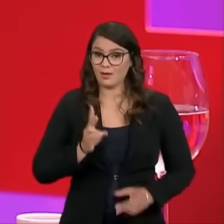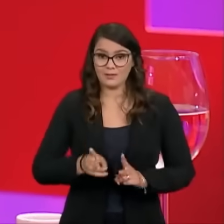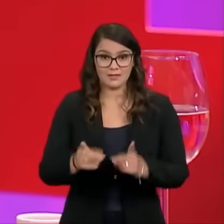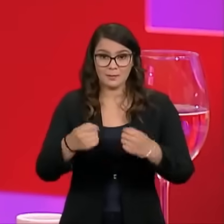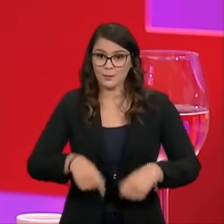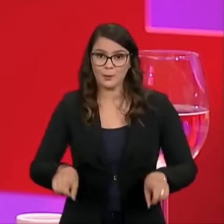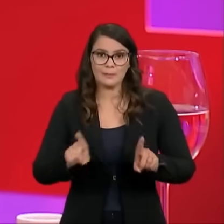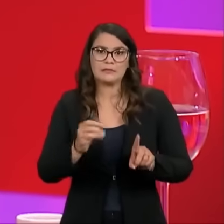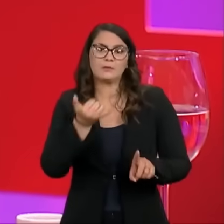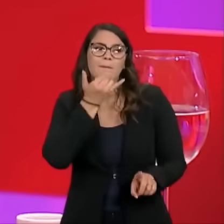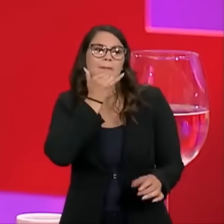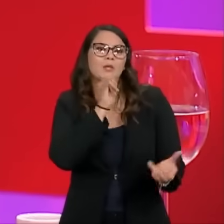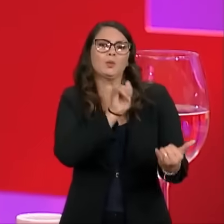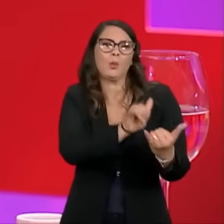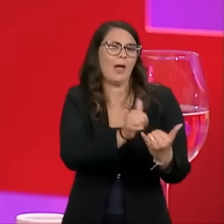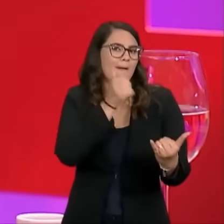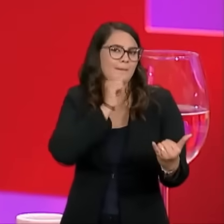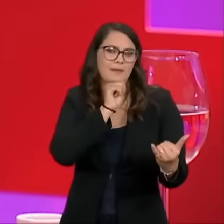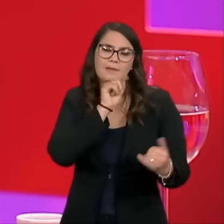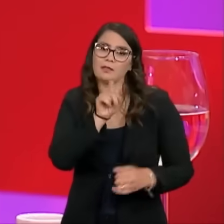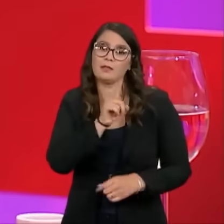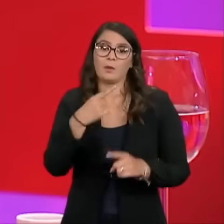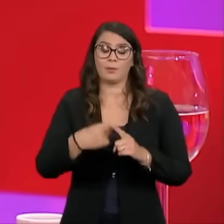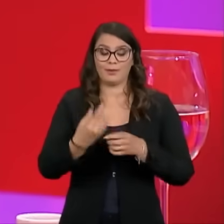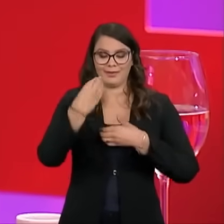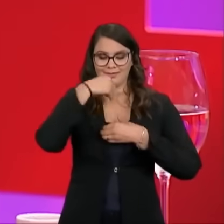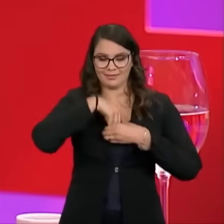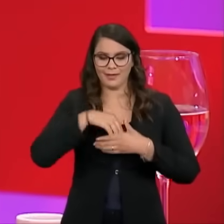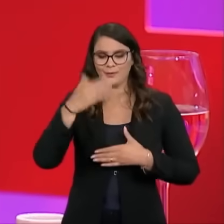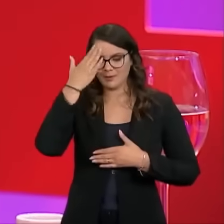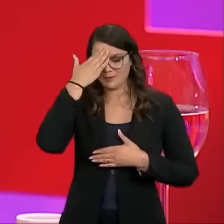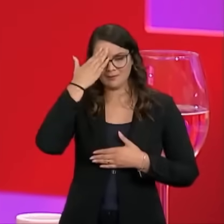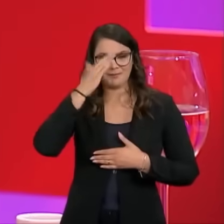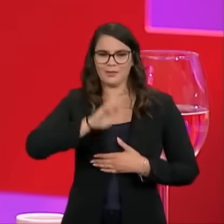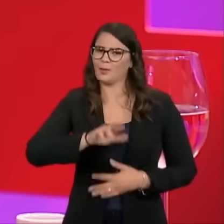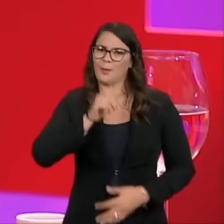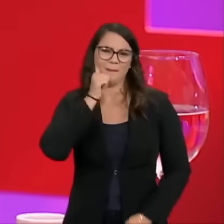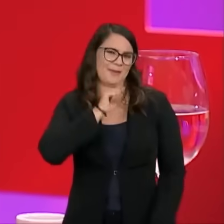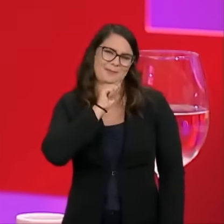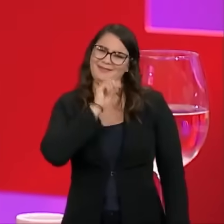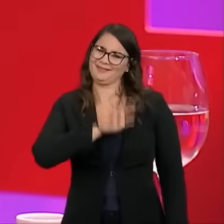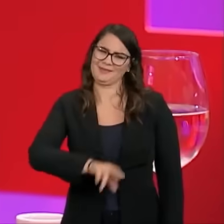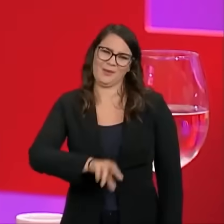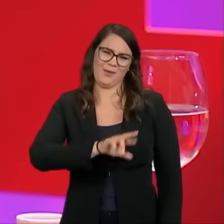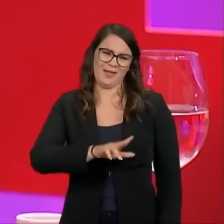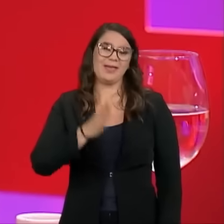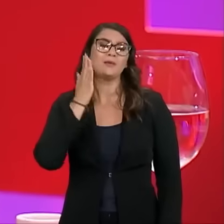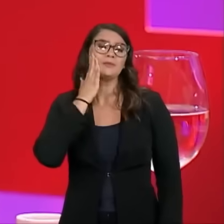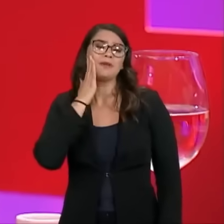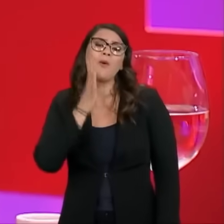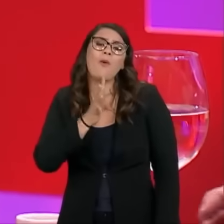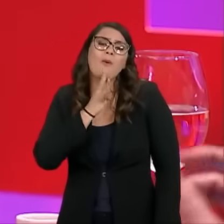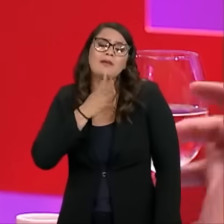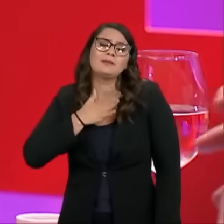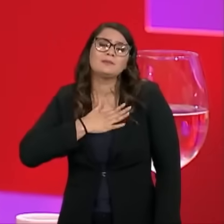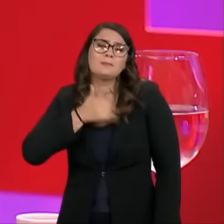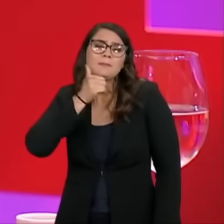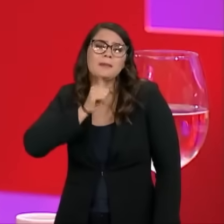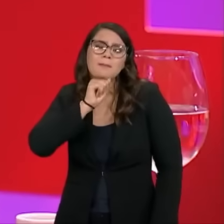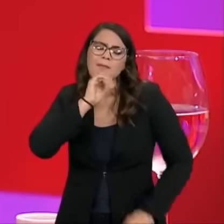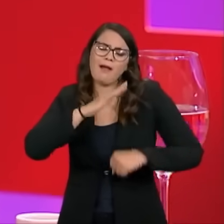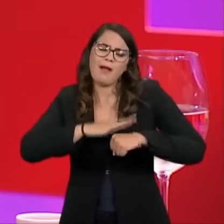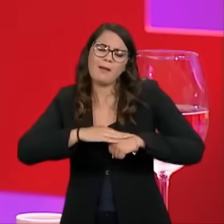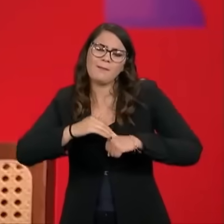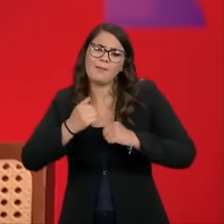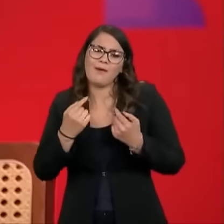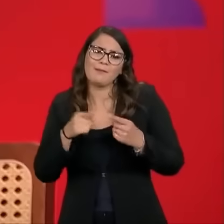nunca precisei perdoá-la porque em algum lugar dentro de mim eu sabia que aquilo não era minha mãe porque eu sabia mãe amorosa amiga parceira